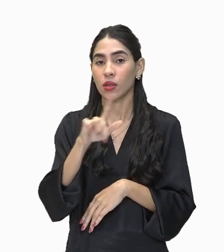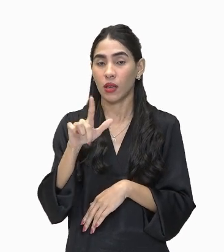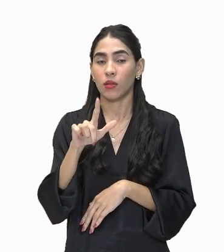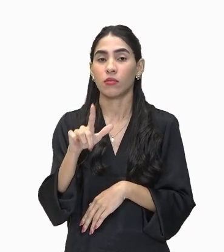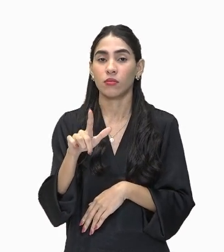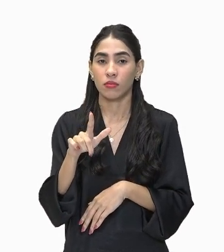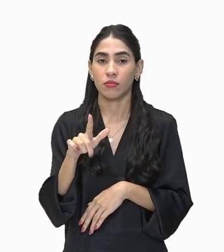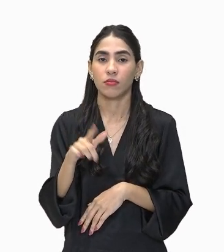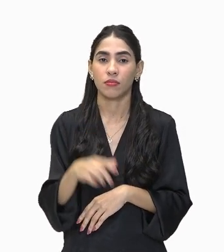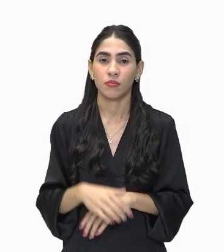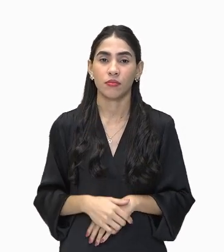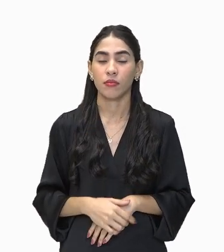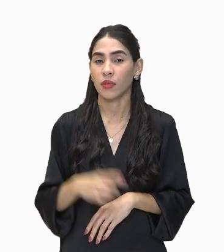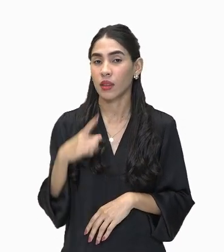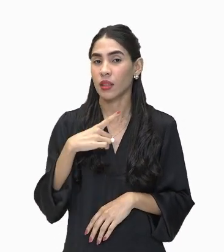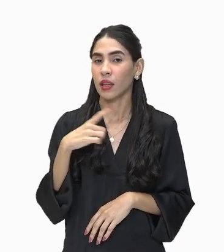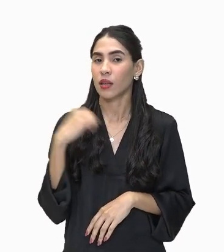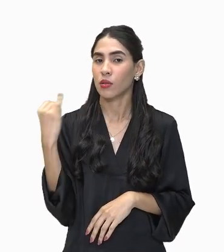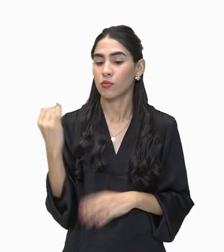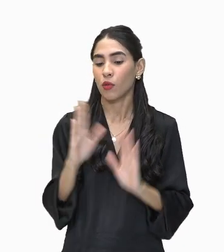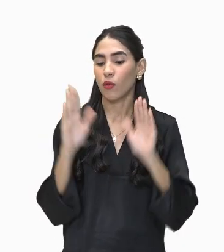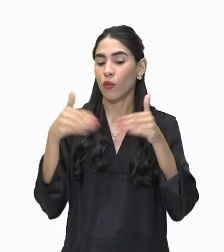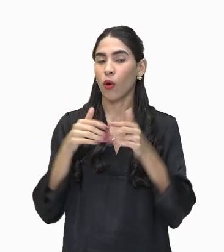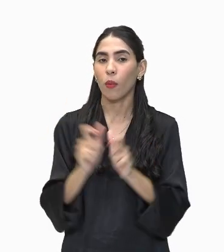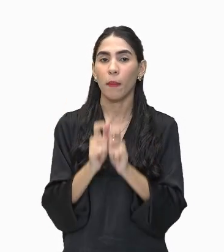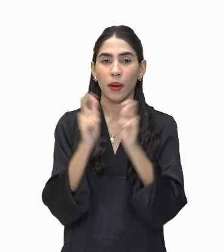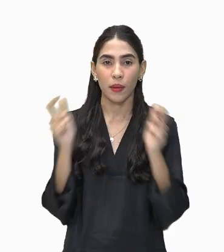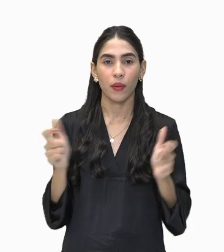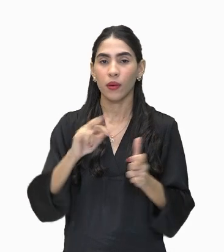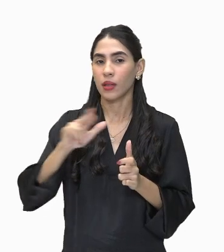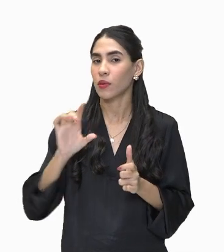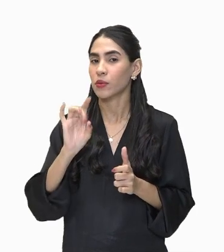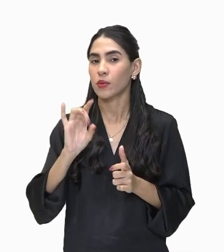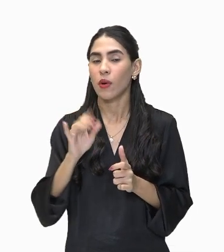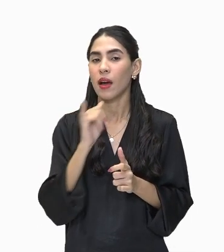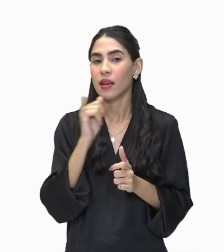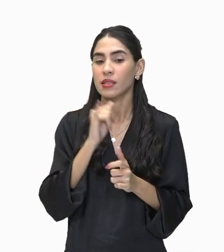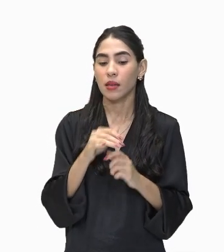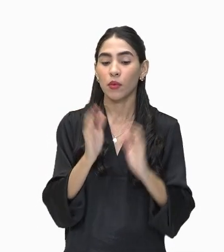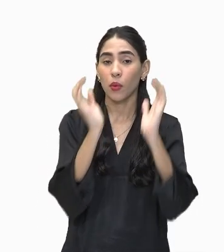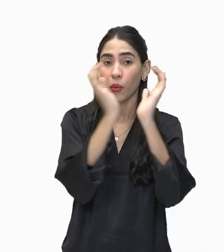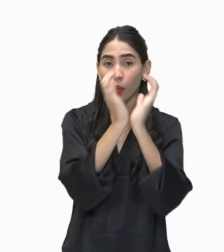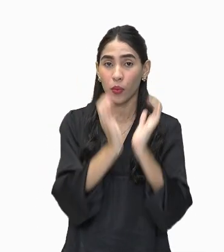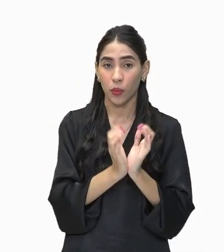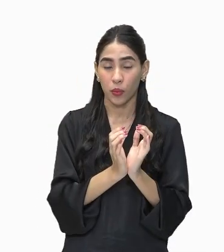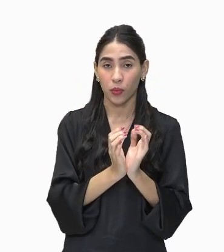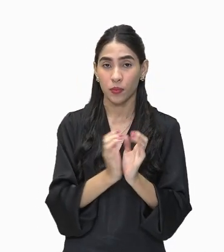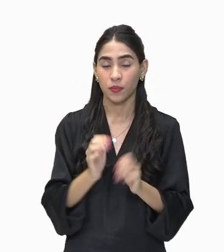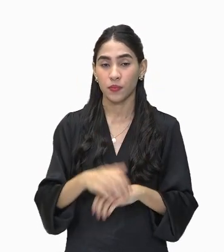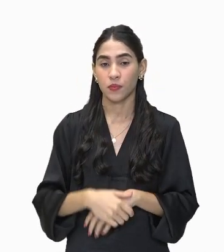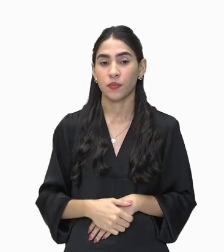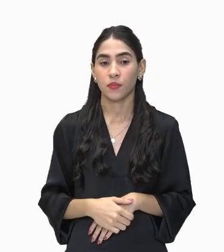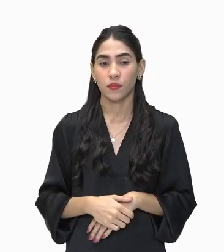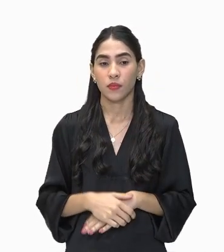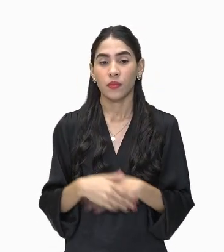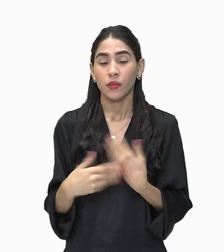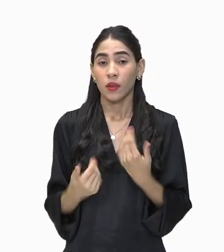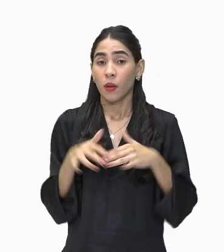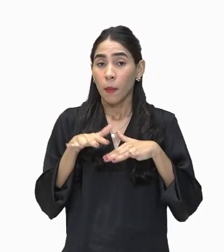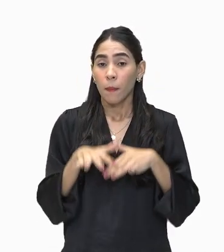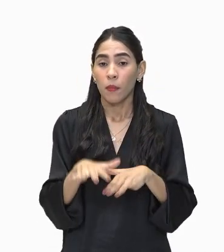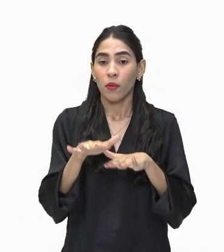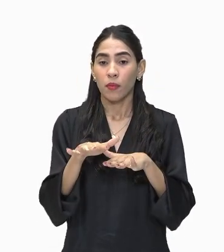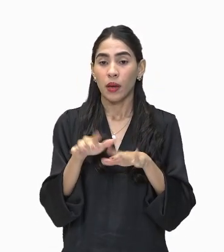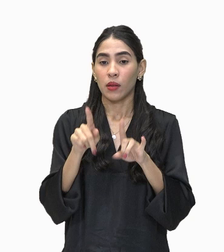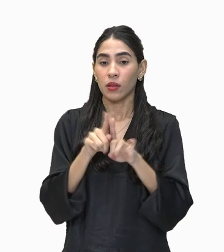tem uma abrangência maior, né? Que não só aquela das classes. Esses movimentos